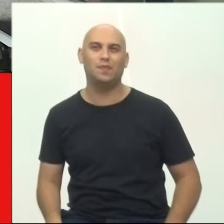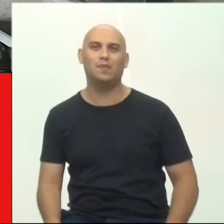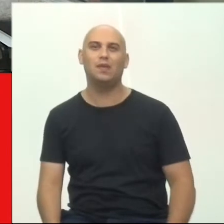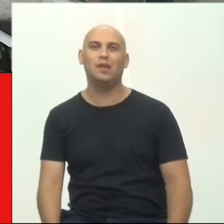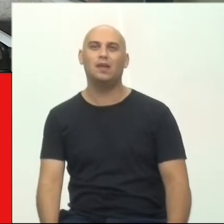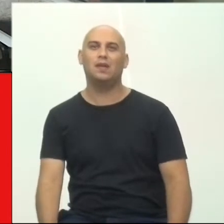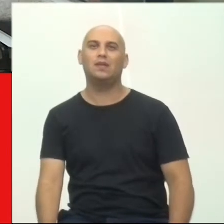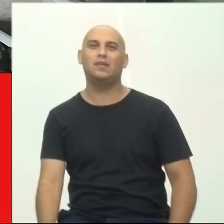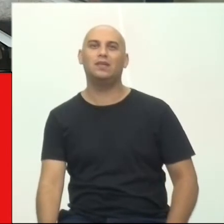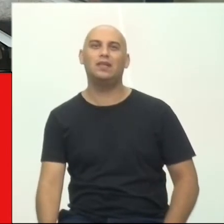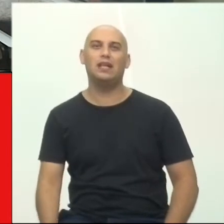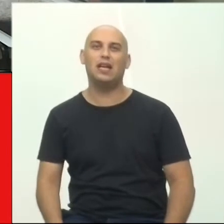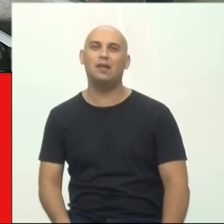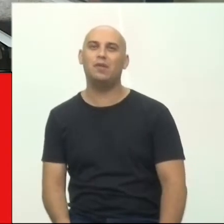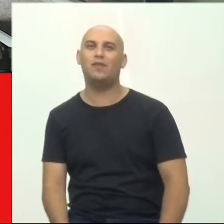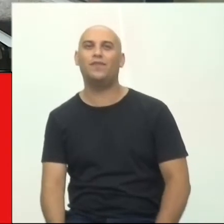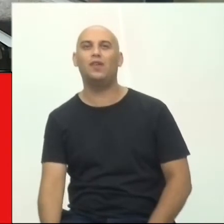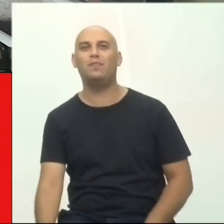Pode falar.